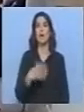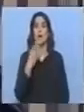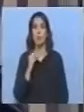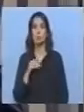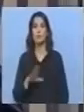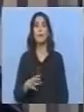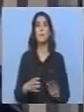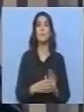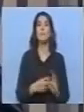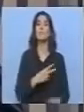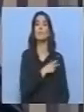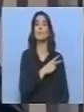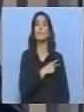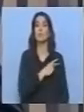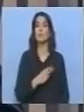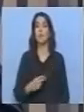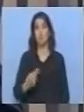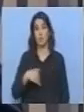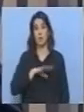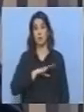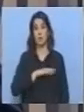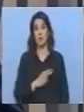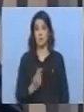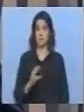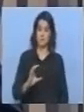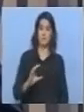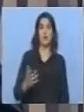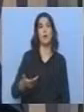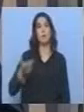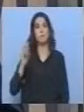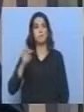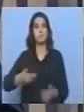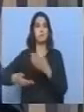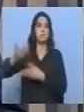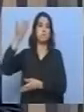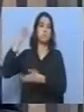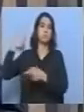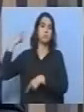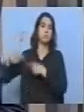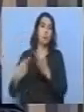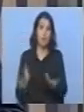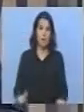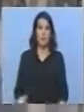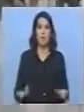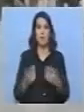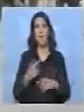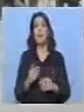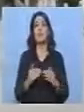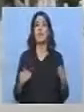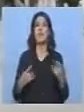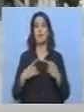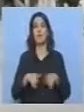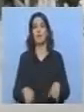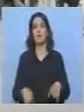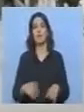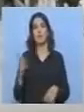a marca da universidade, a marca UC, é uma marca com muitos séculos e que, portanto, acaba por ter também, a outro nível e noutras dimensões,